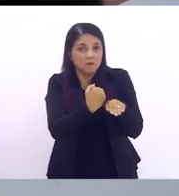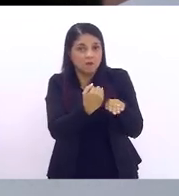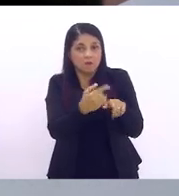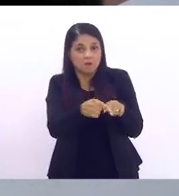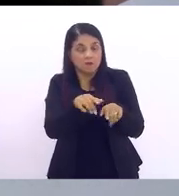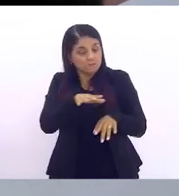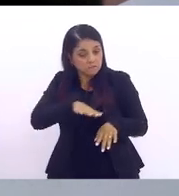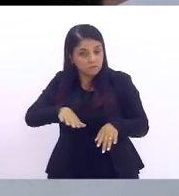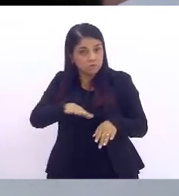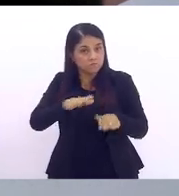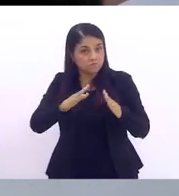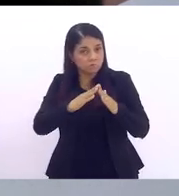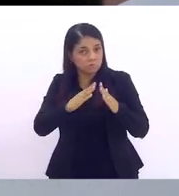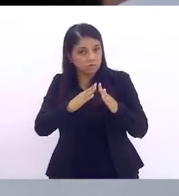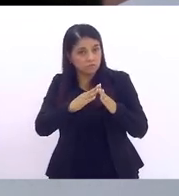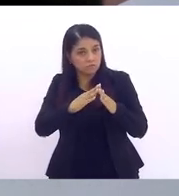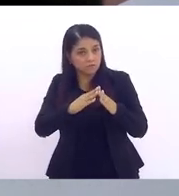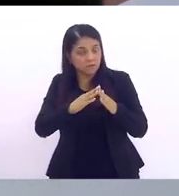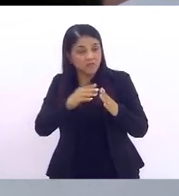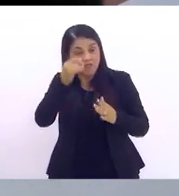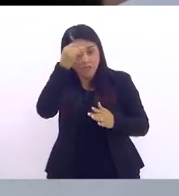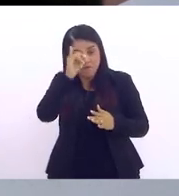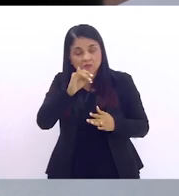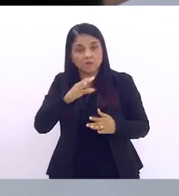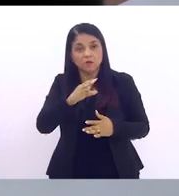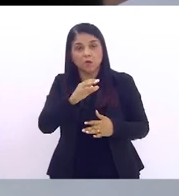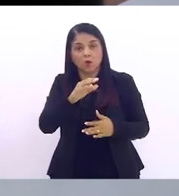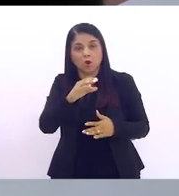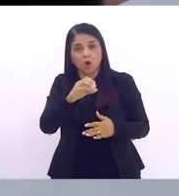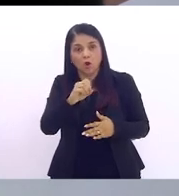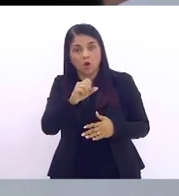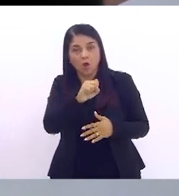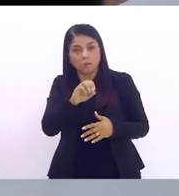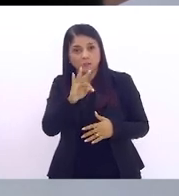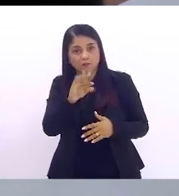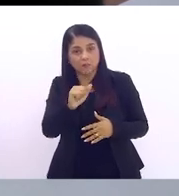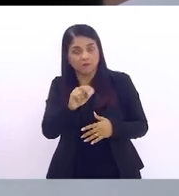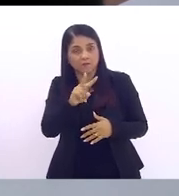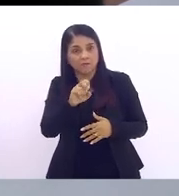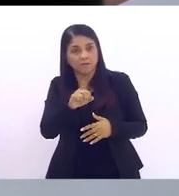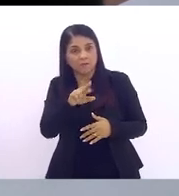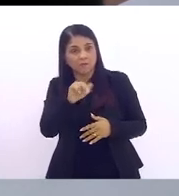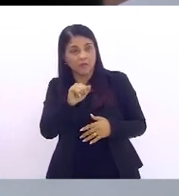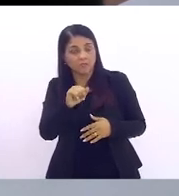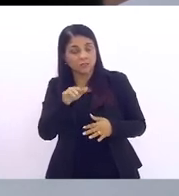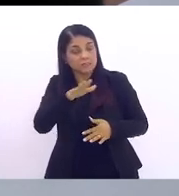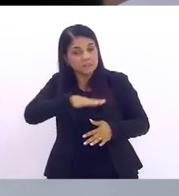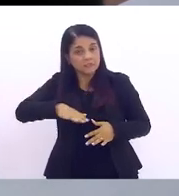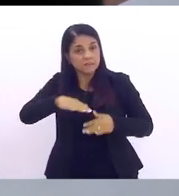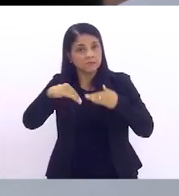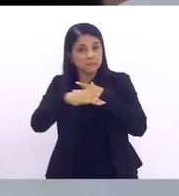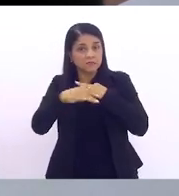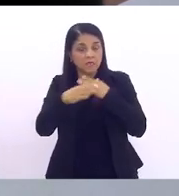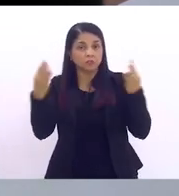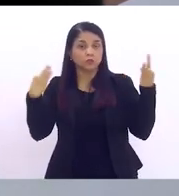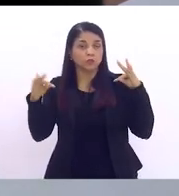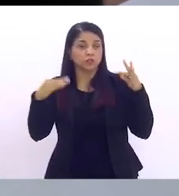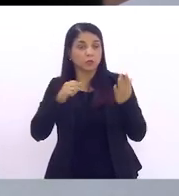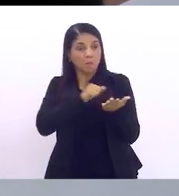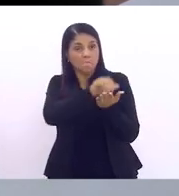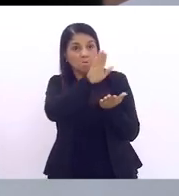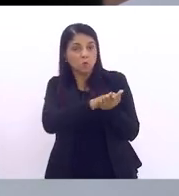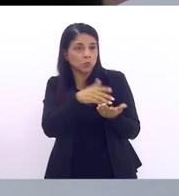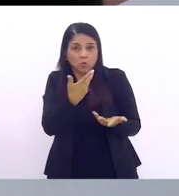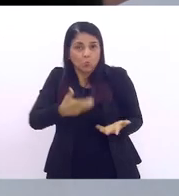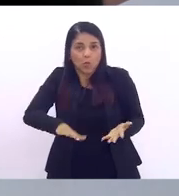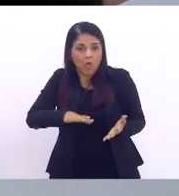região estão evitando a costa verde uma cidade turística Porque estão levando multas e não querem